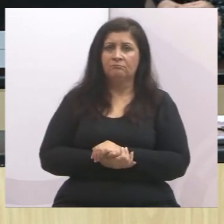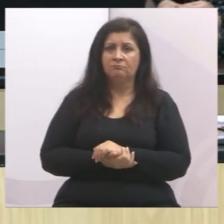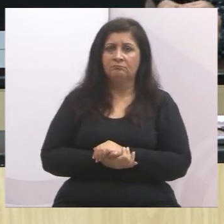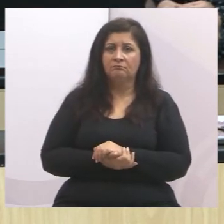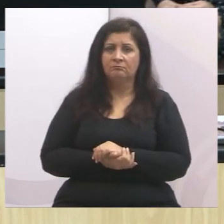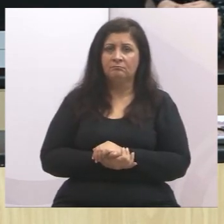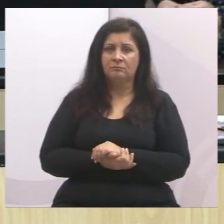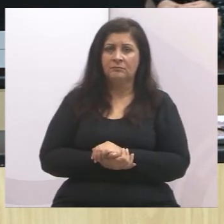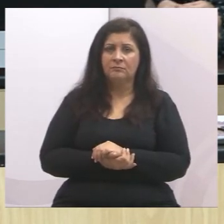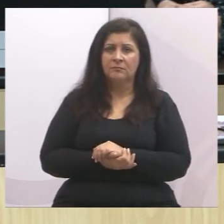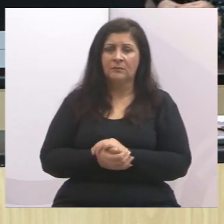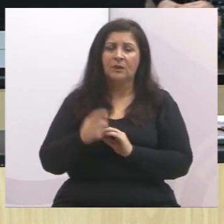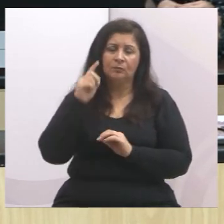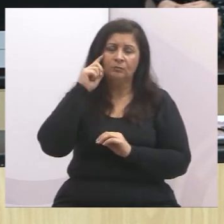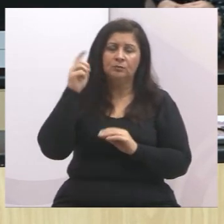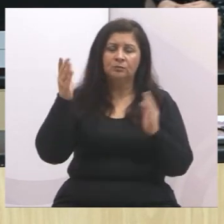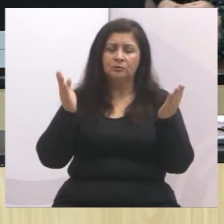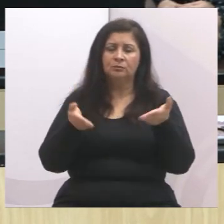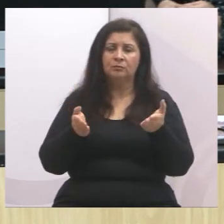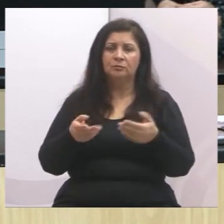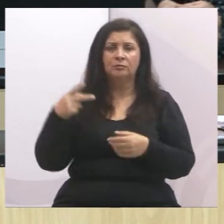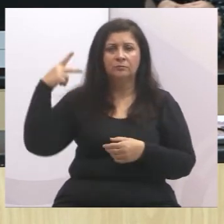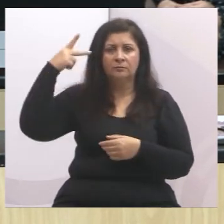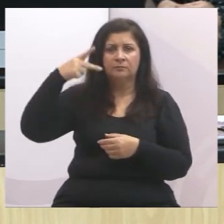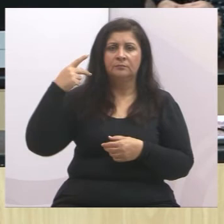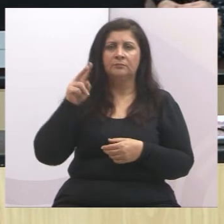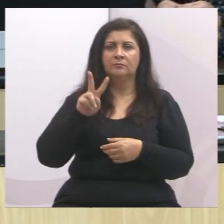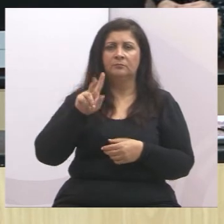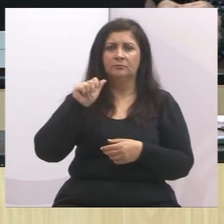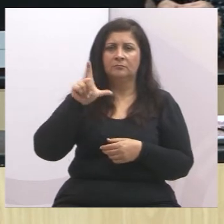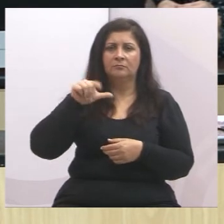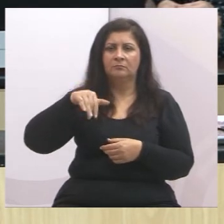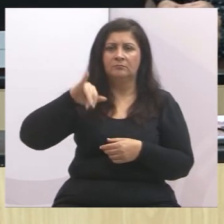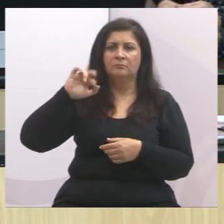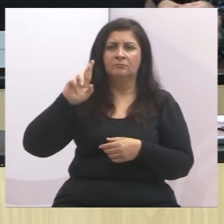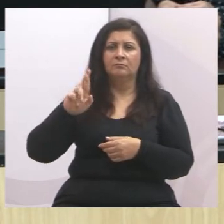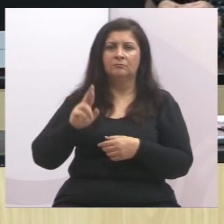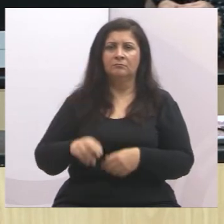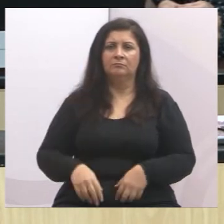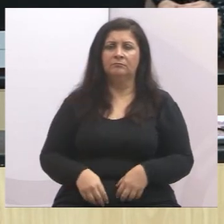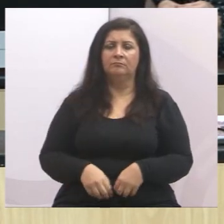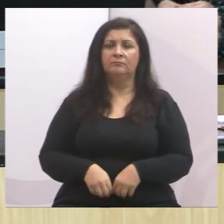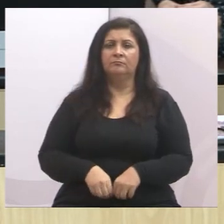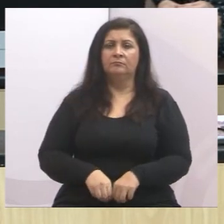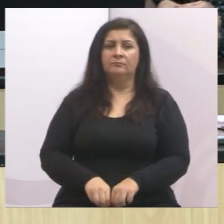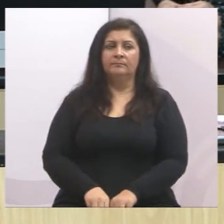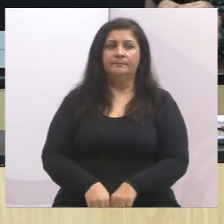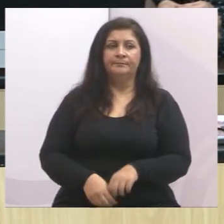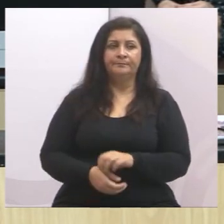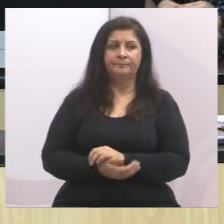Sala das Sessões, 25 de novembro de 2020, vereador Valmir Parque do Meia Lua.